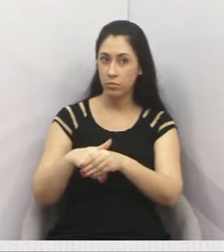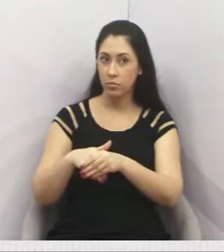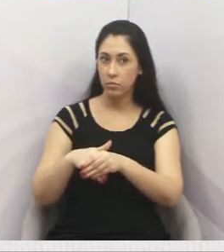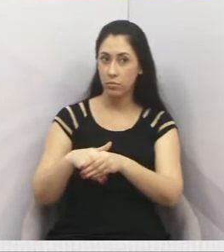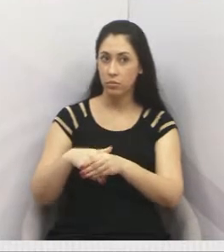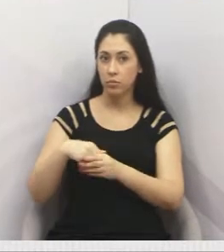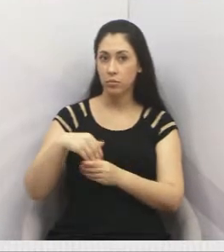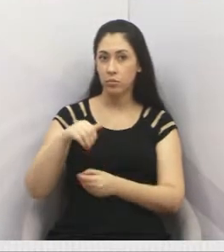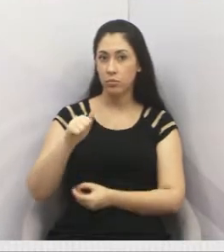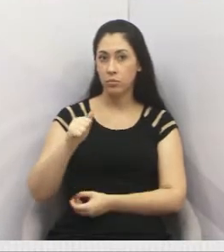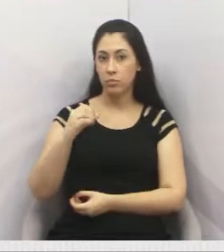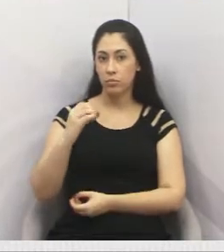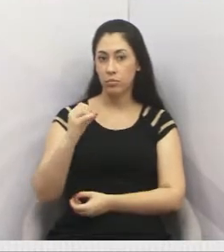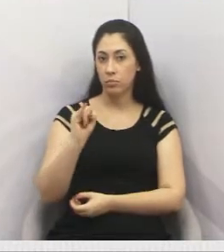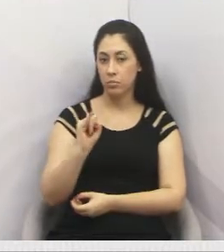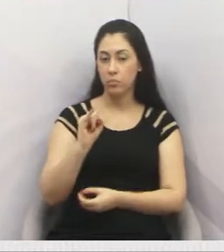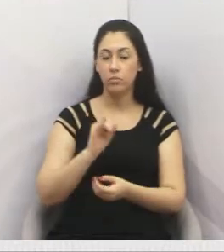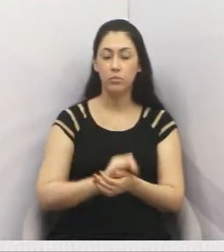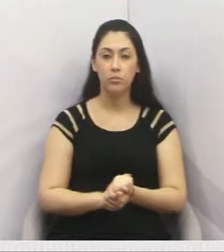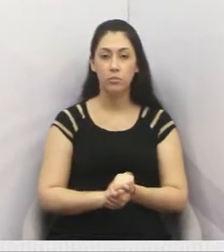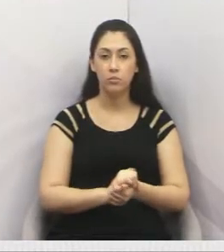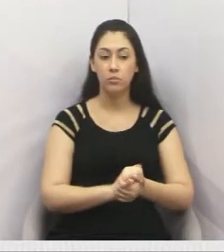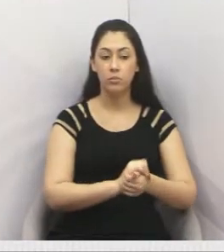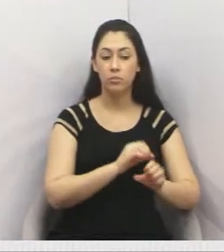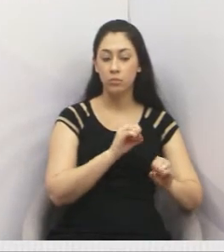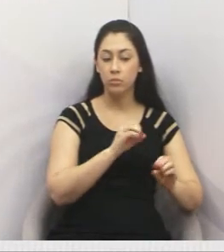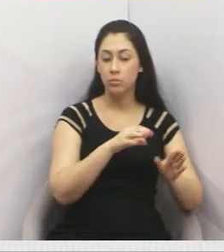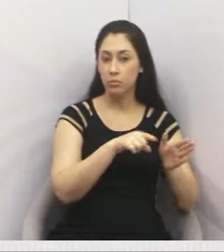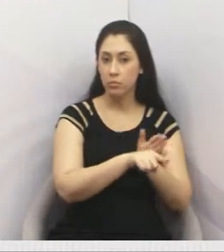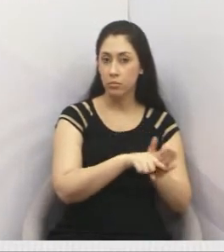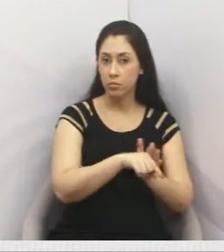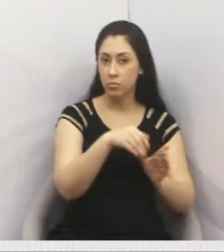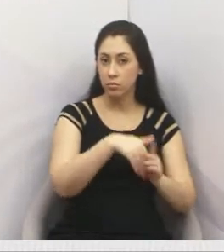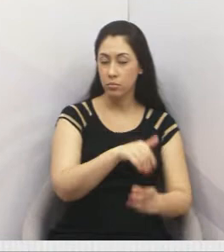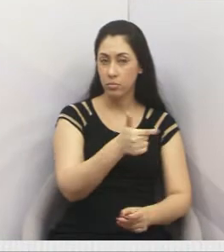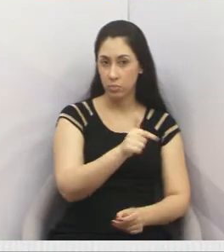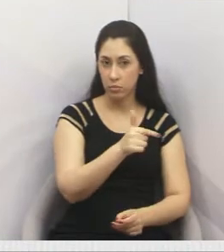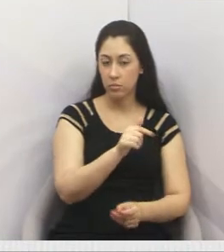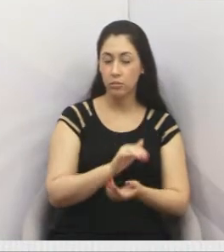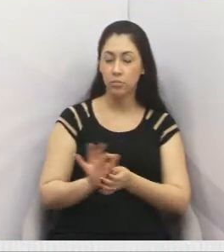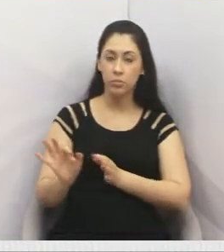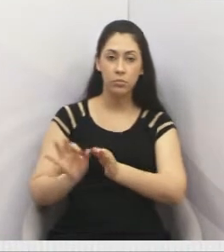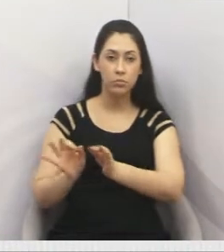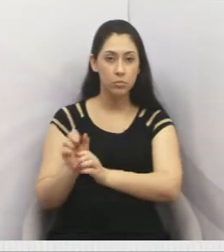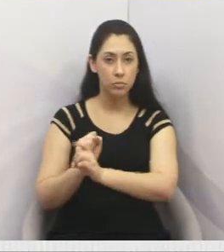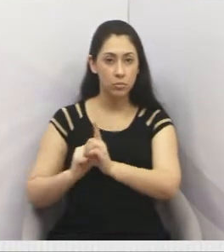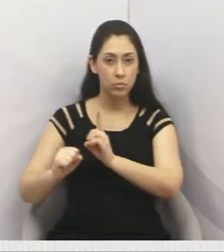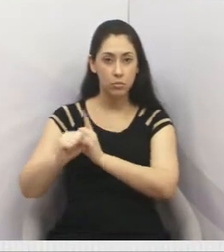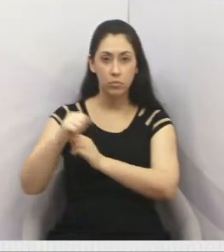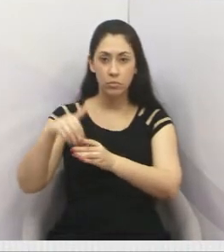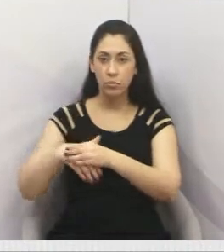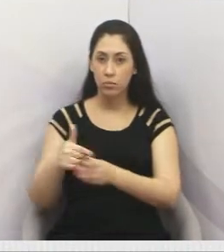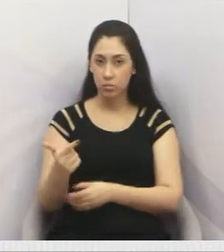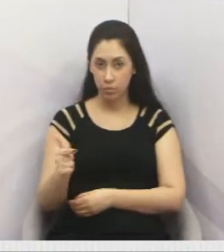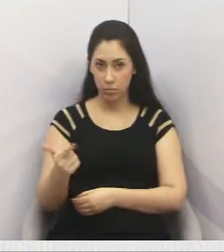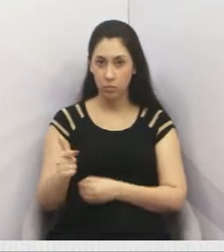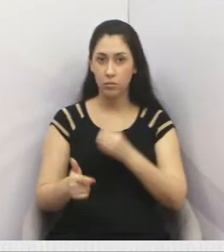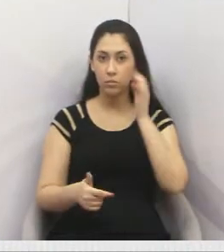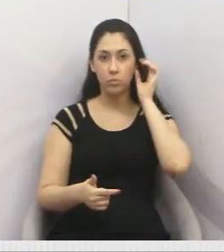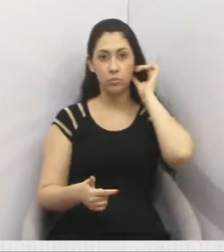Jacareí, ACI Jacareí. Entidades acadêmicas e pesquisas em branco e organização da sociedade civil em branco.